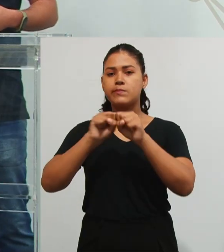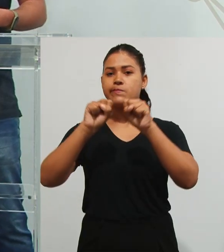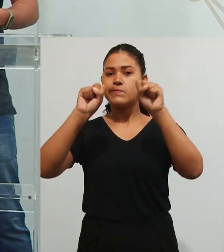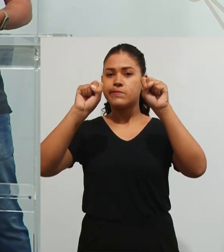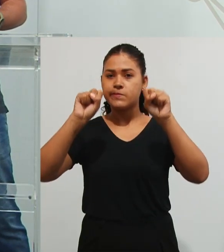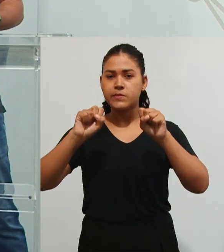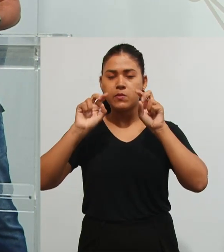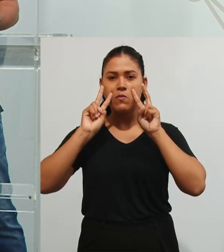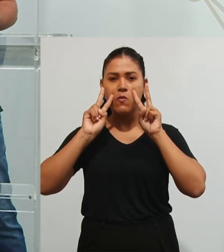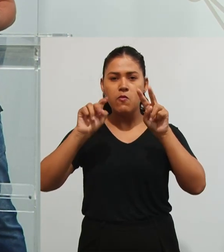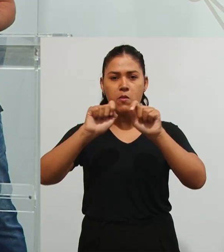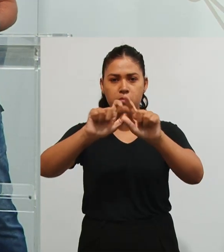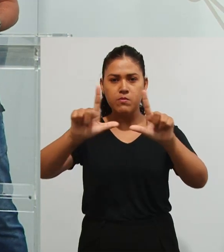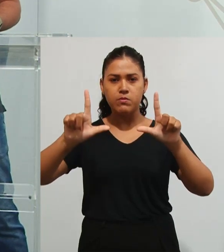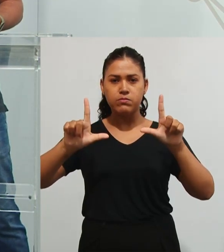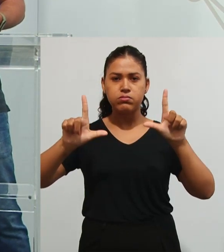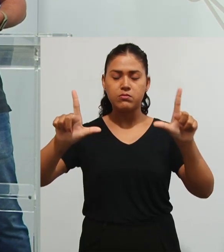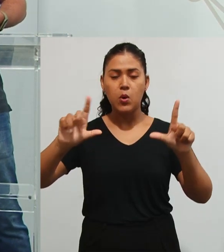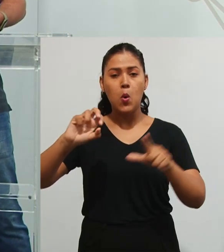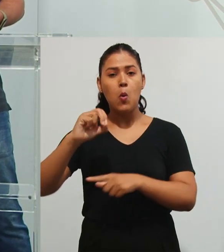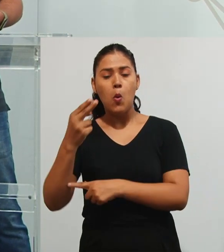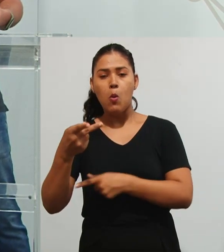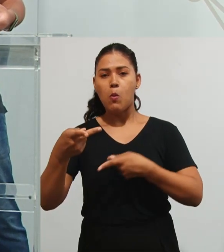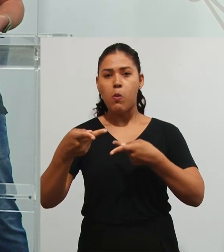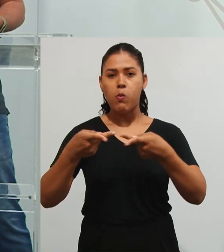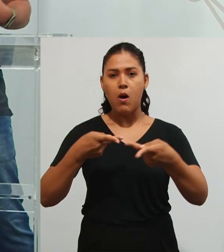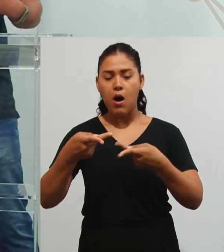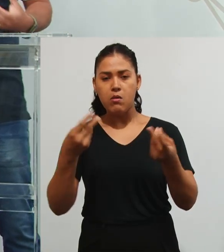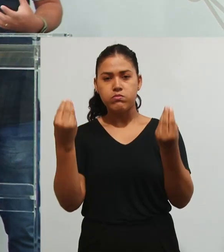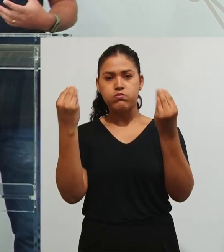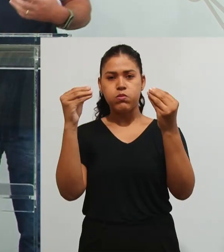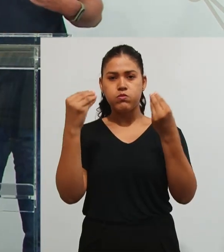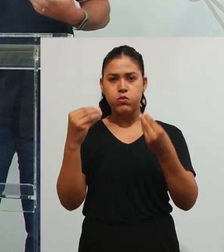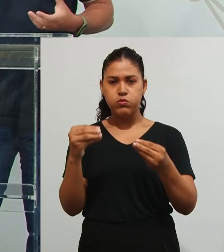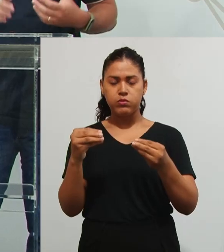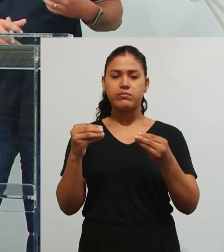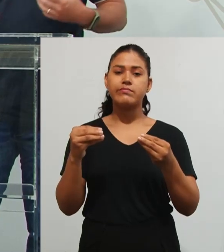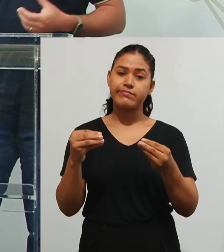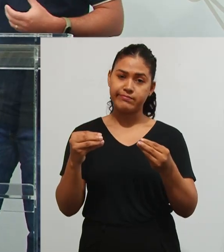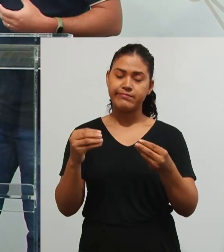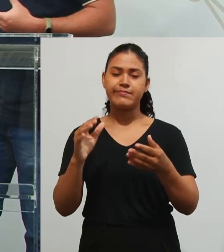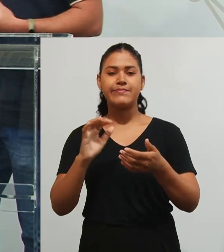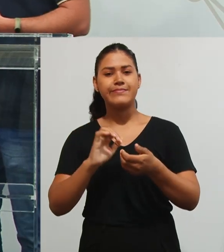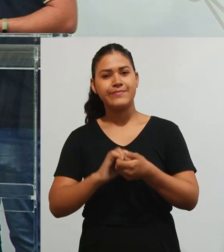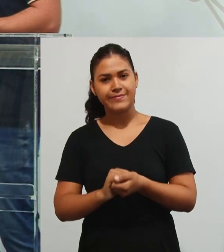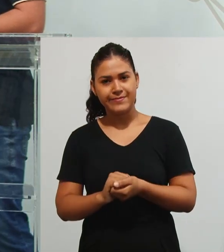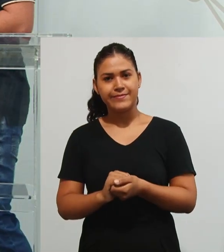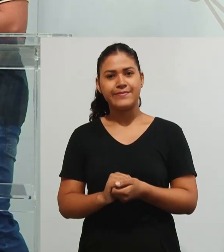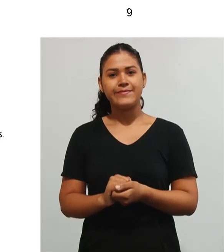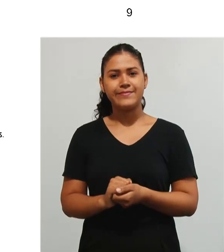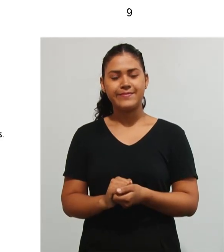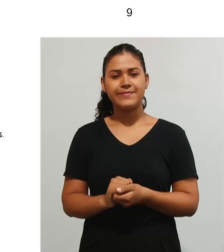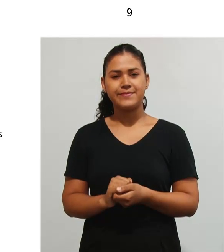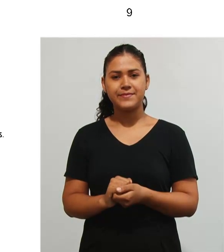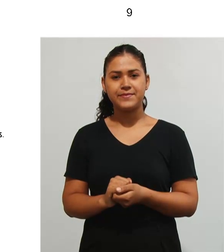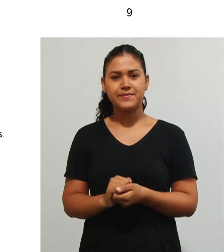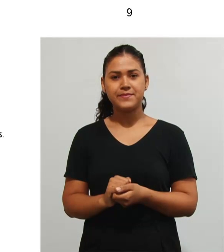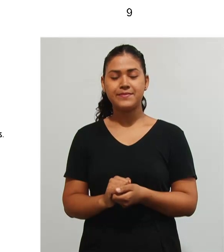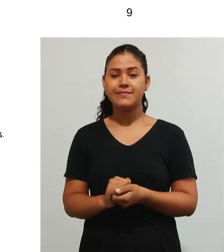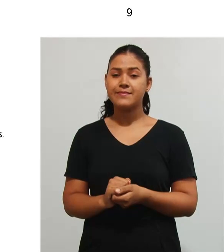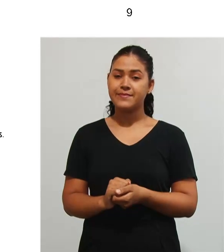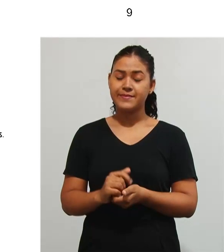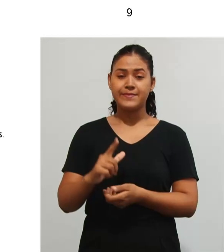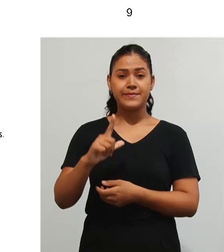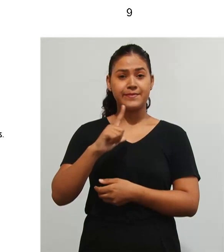um arquivo que você acabou de construir no editor de texto e assim por diante, ok? Voltamos ao nosso slide. Então, nós temos